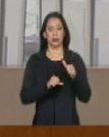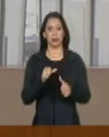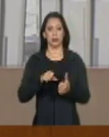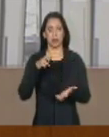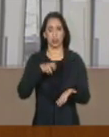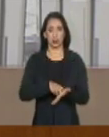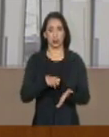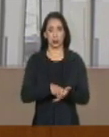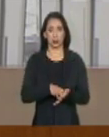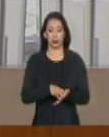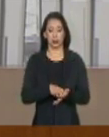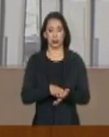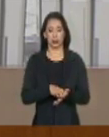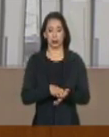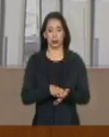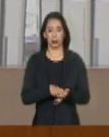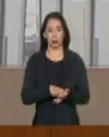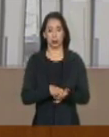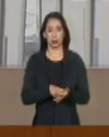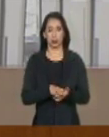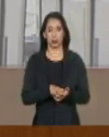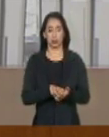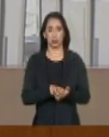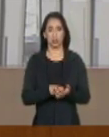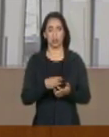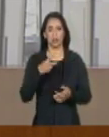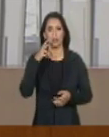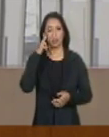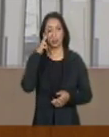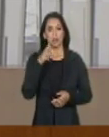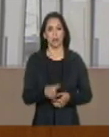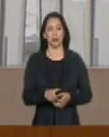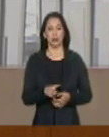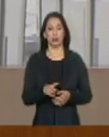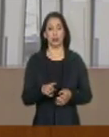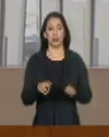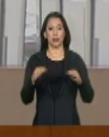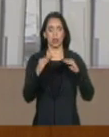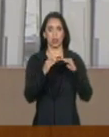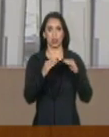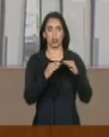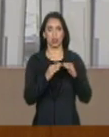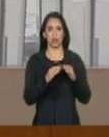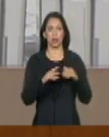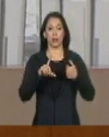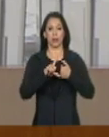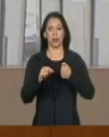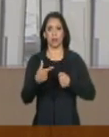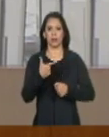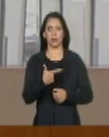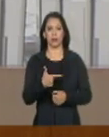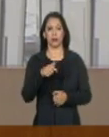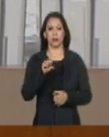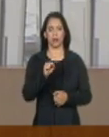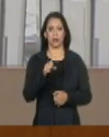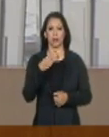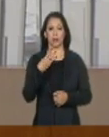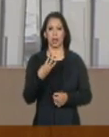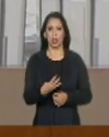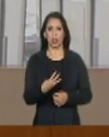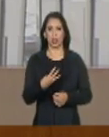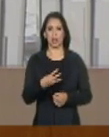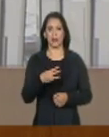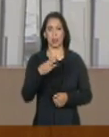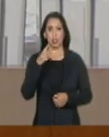condenatória, a autorizar o cumprimento definitivo da pena em estrita conformidade com o artigo 283 do Código de